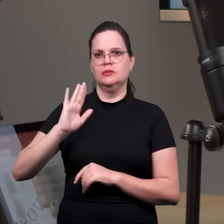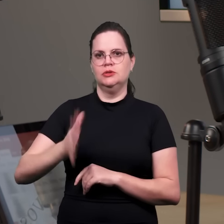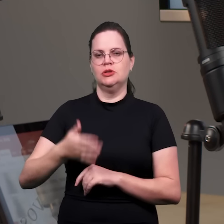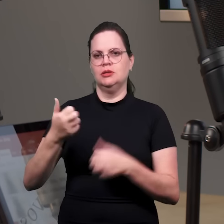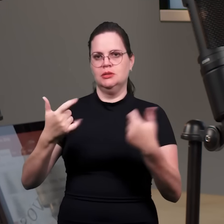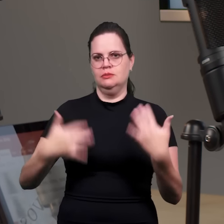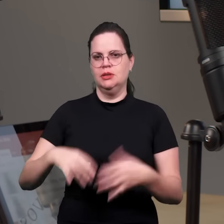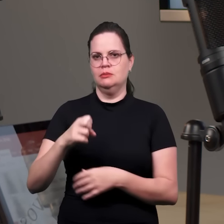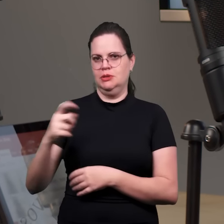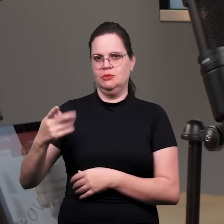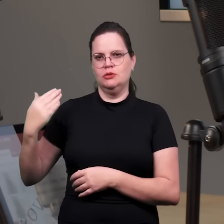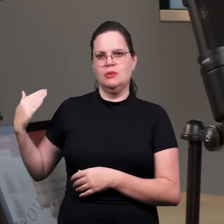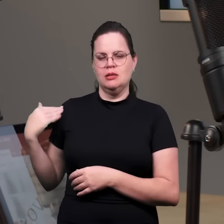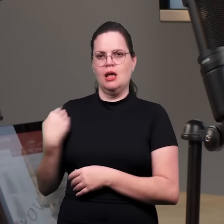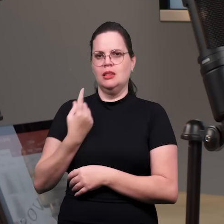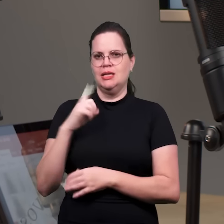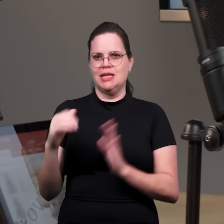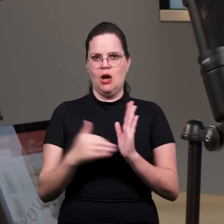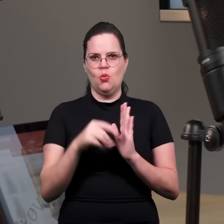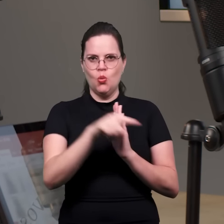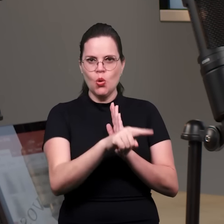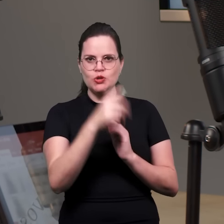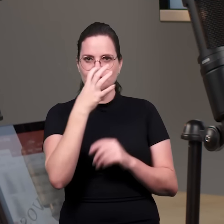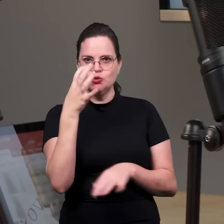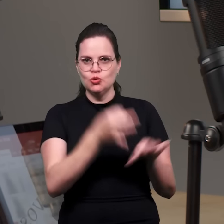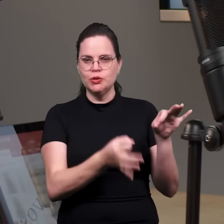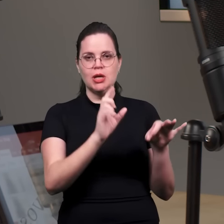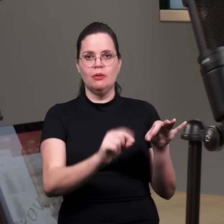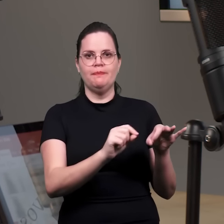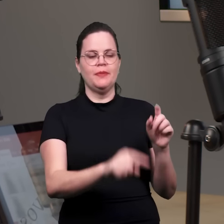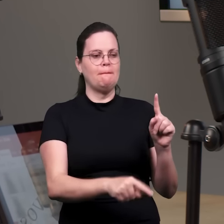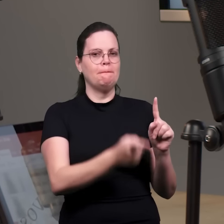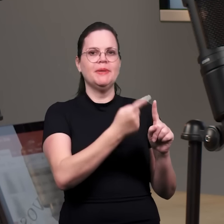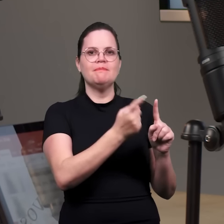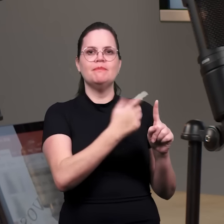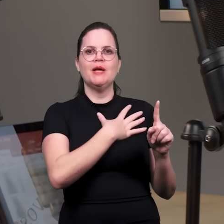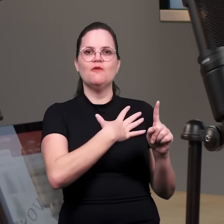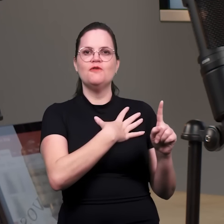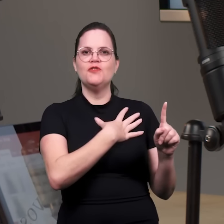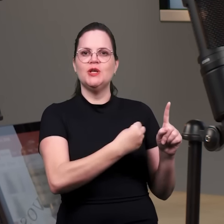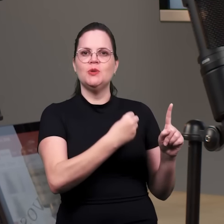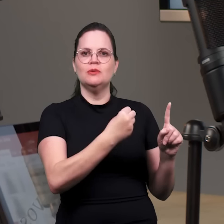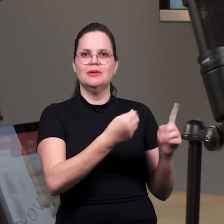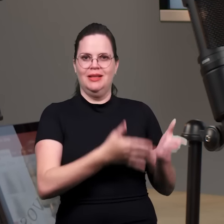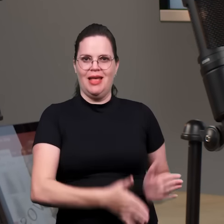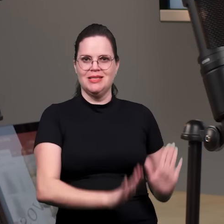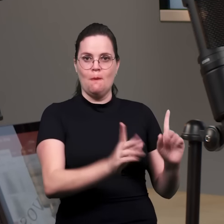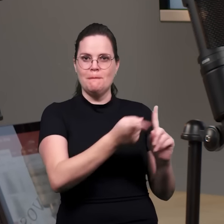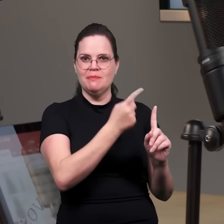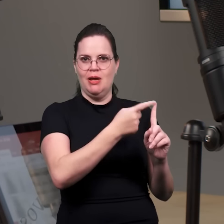pragas. Nessa última, Deus falou que os primogênitos de cada casa seria